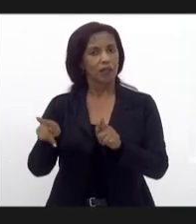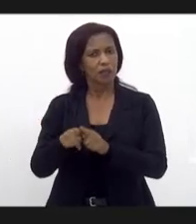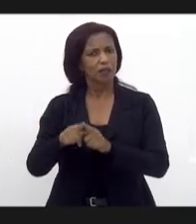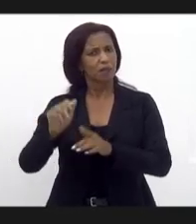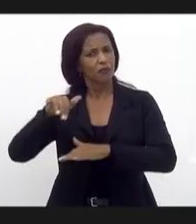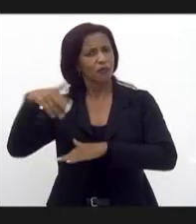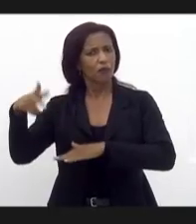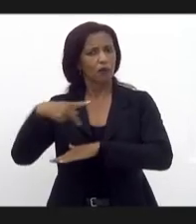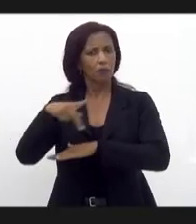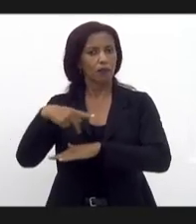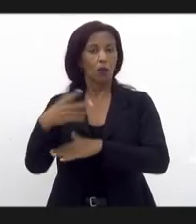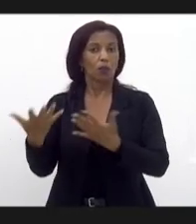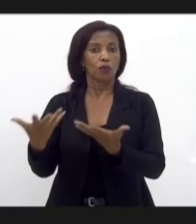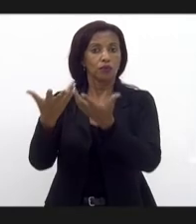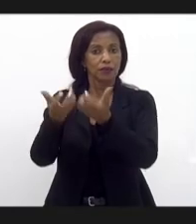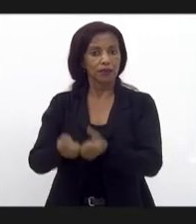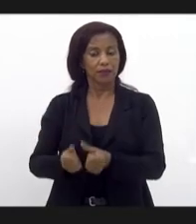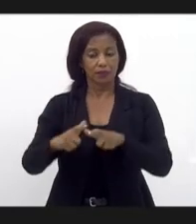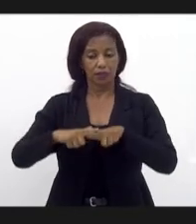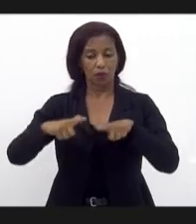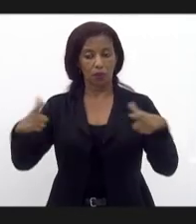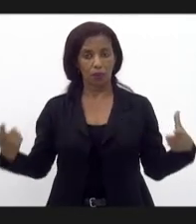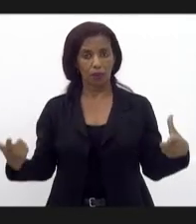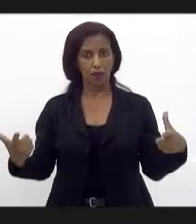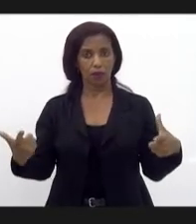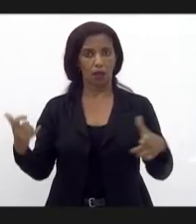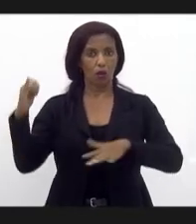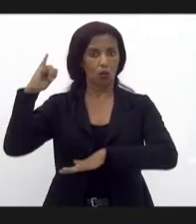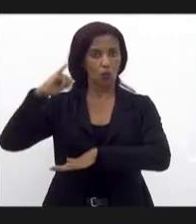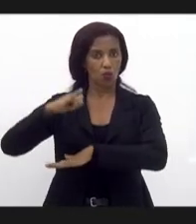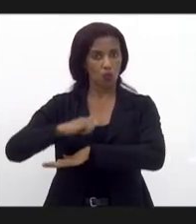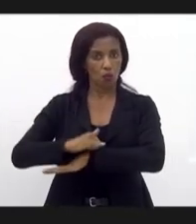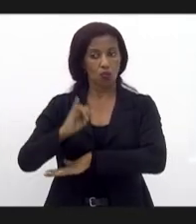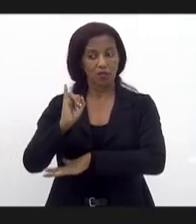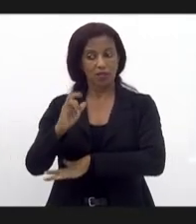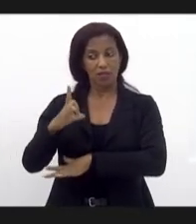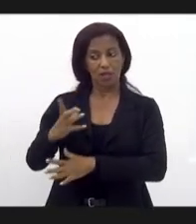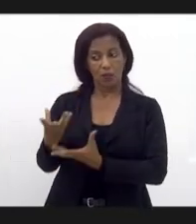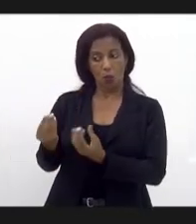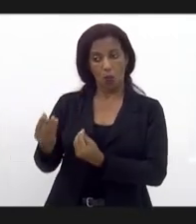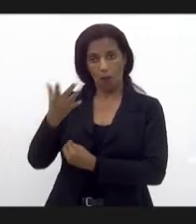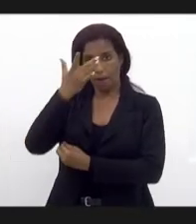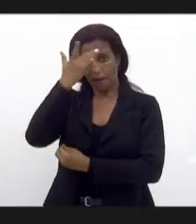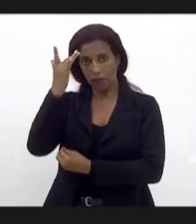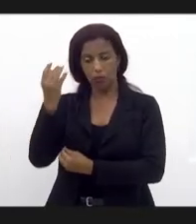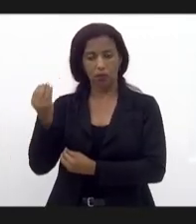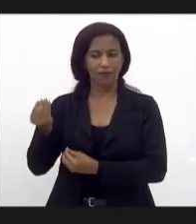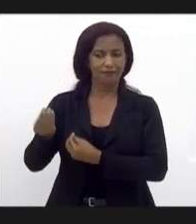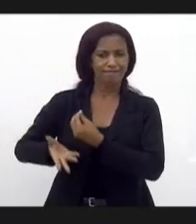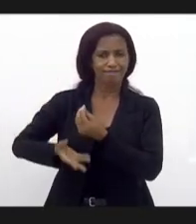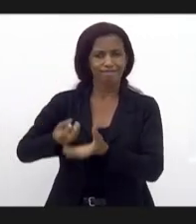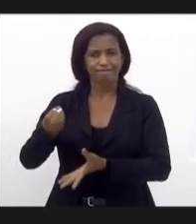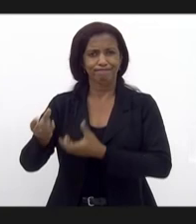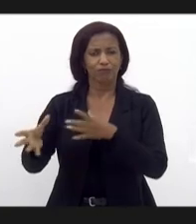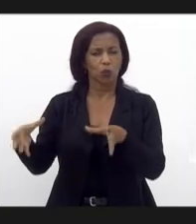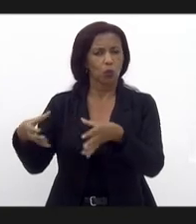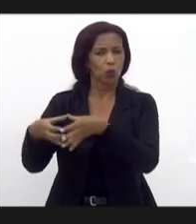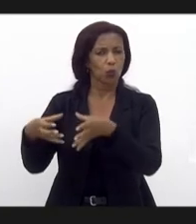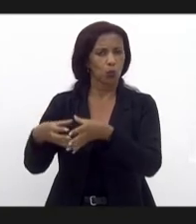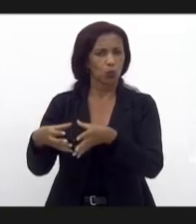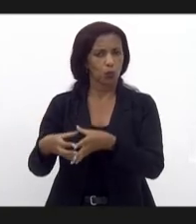problema, né? À medida que você permite a expansão do número de voos, se houver o um número de passageiro, né, isso vai criando um